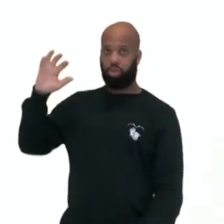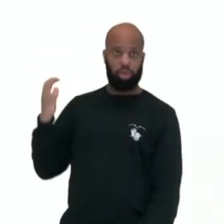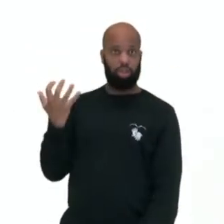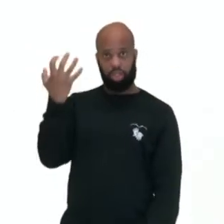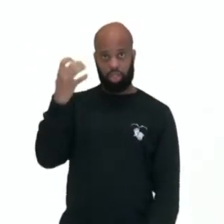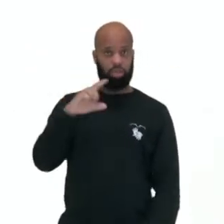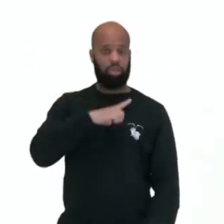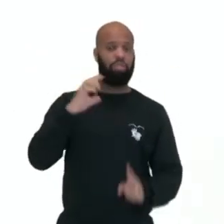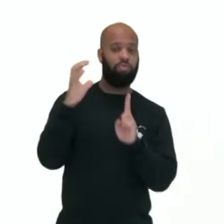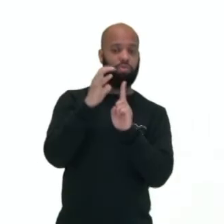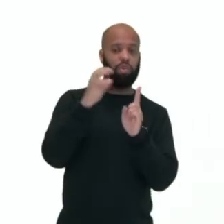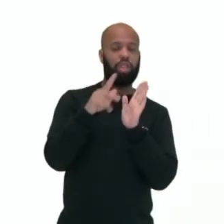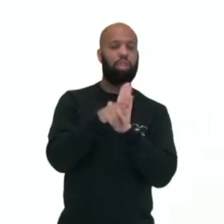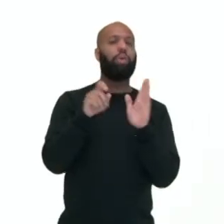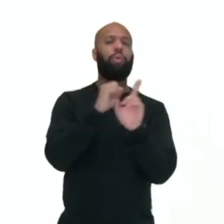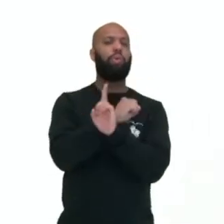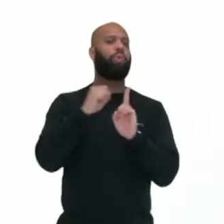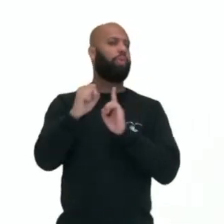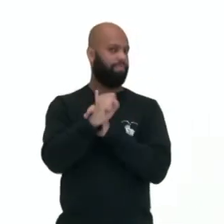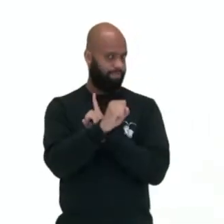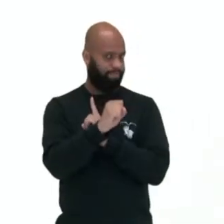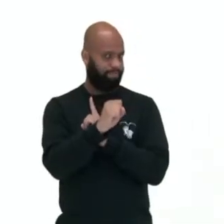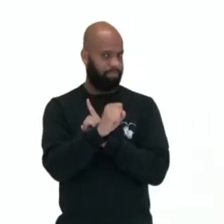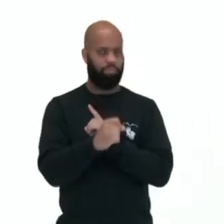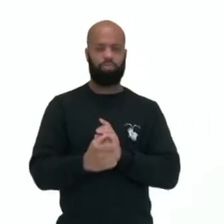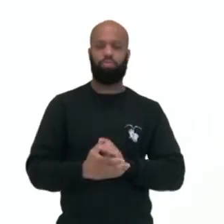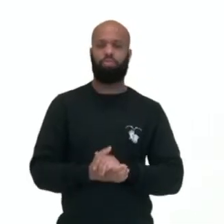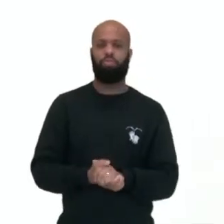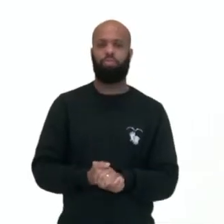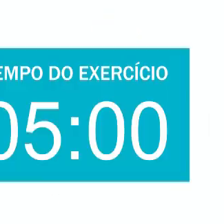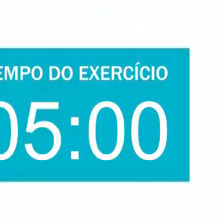pode impactar na sociedade?